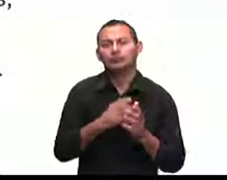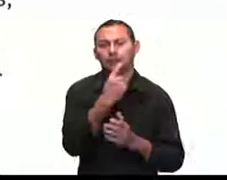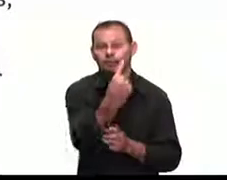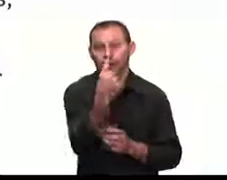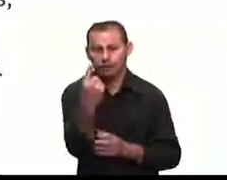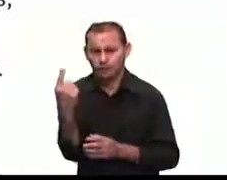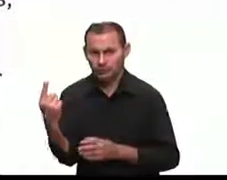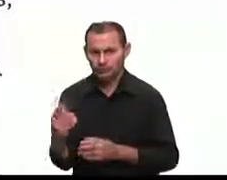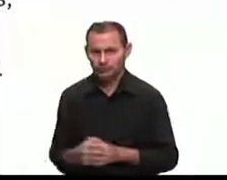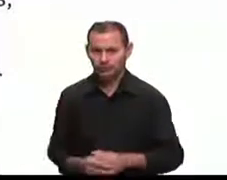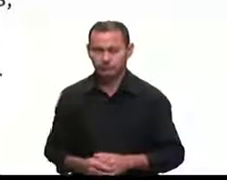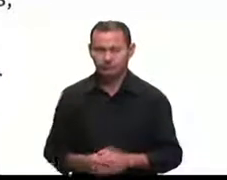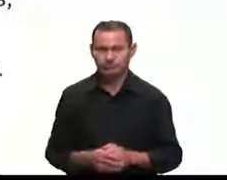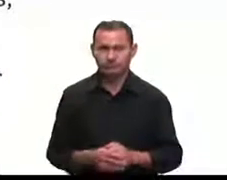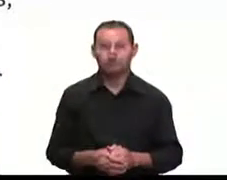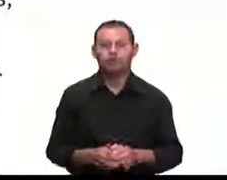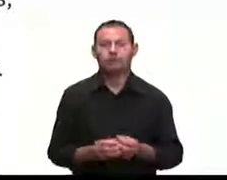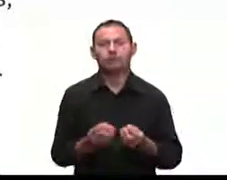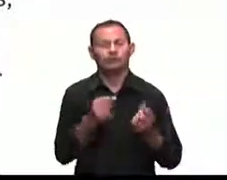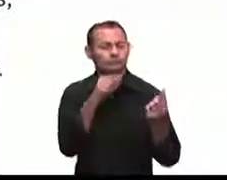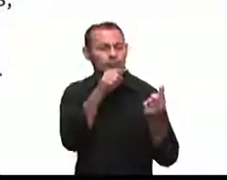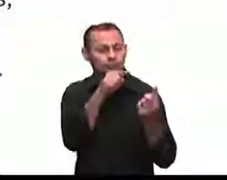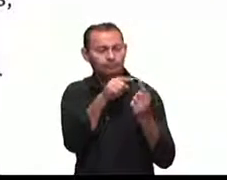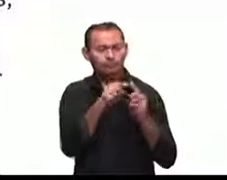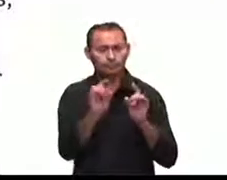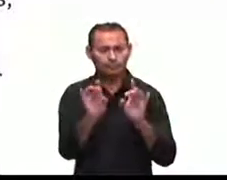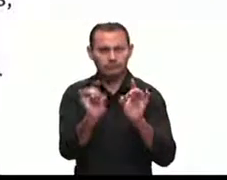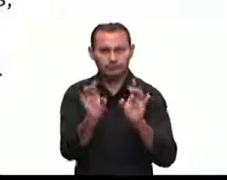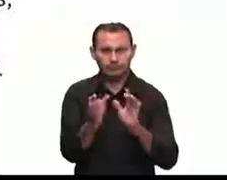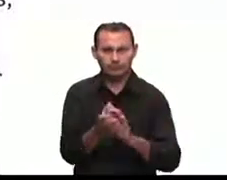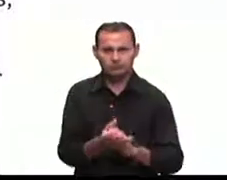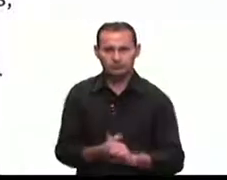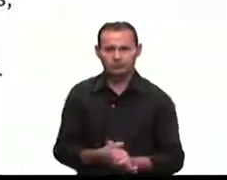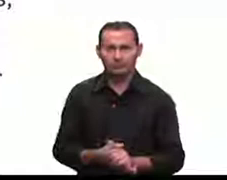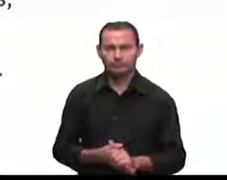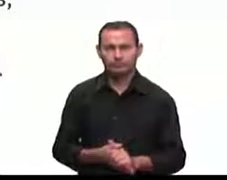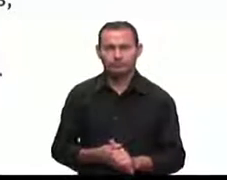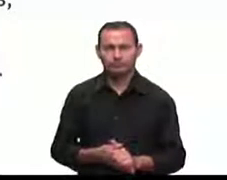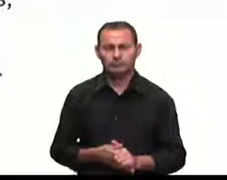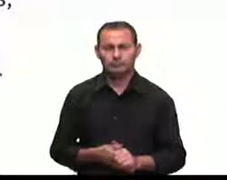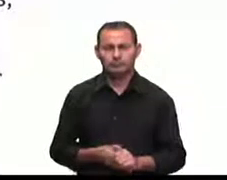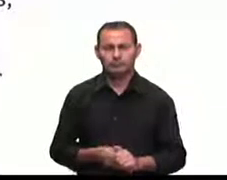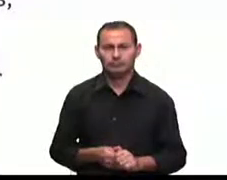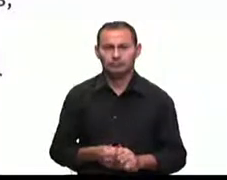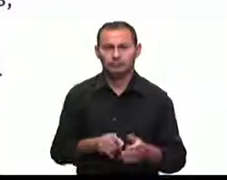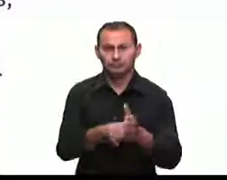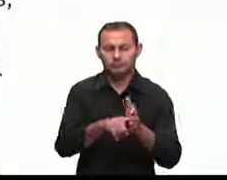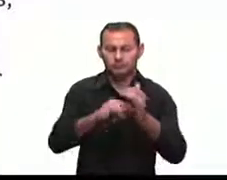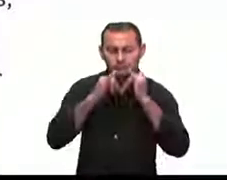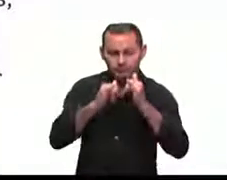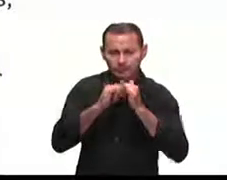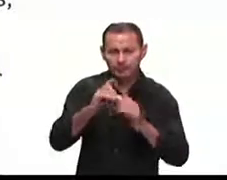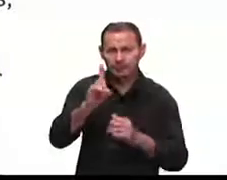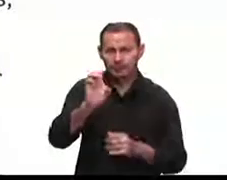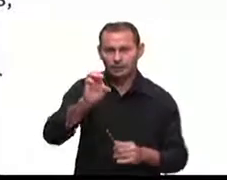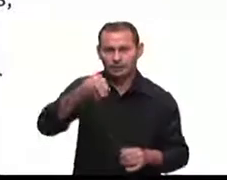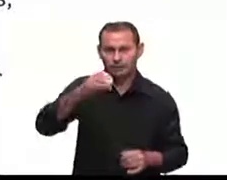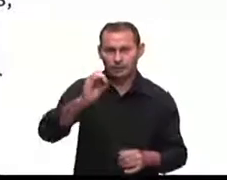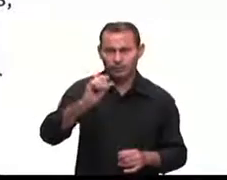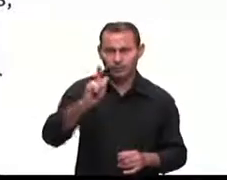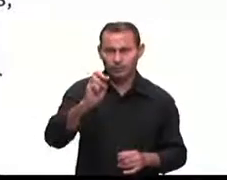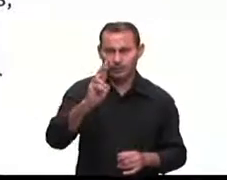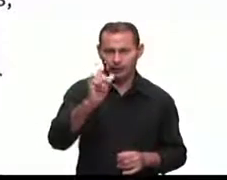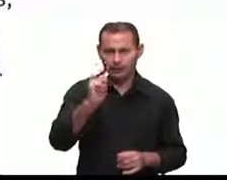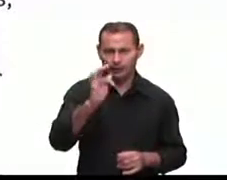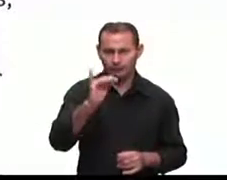um. Como objetivos específicos, então, levantar dados demográficos, olha